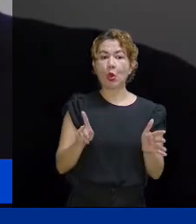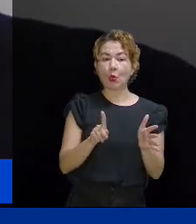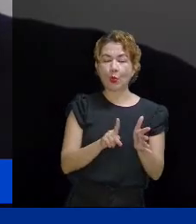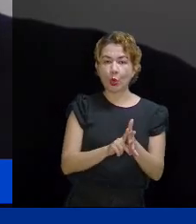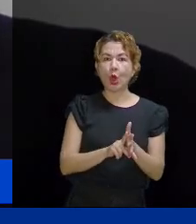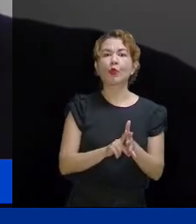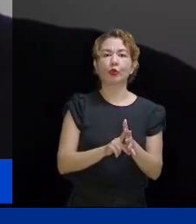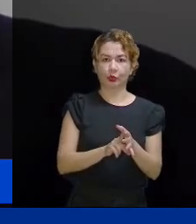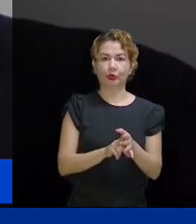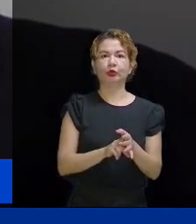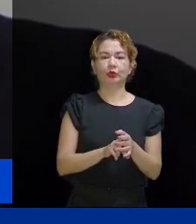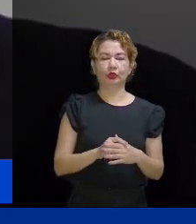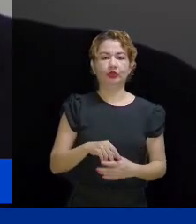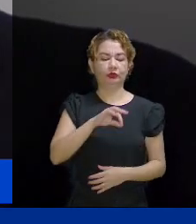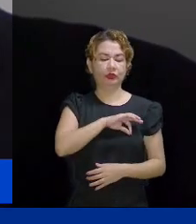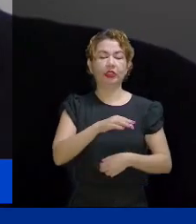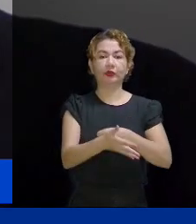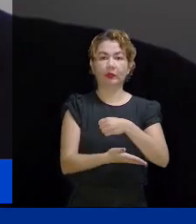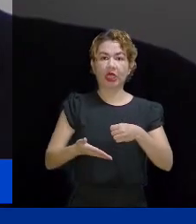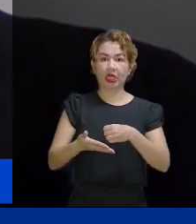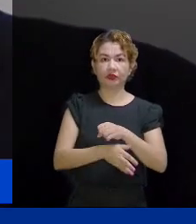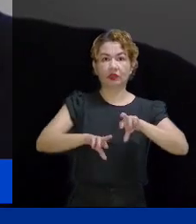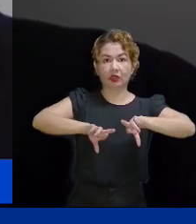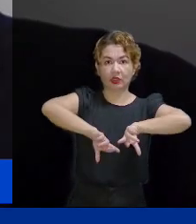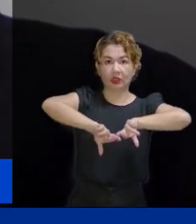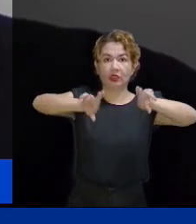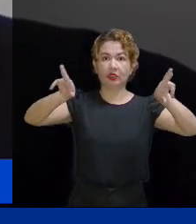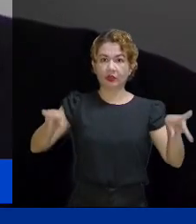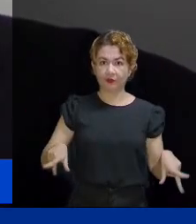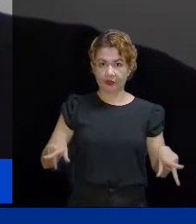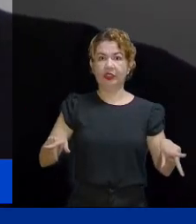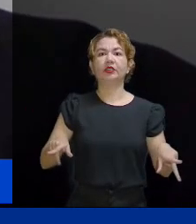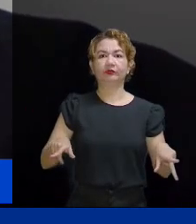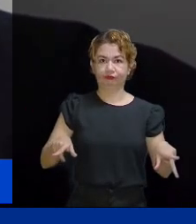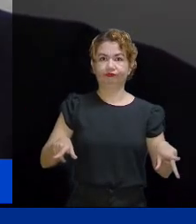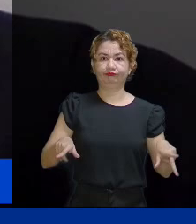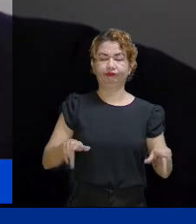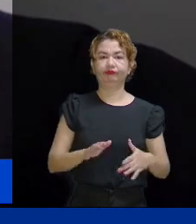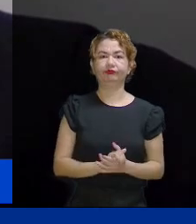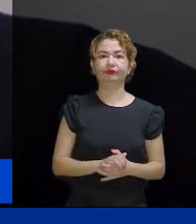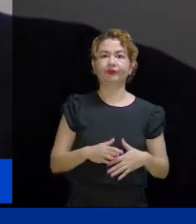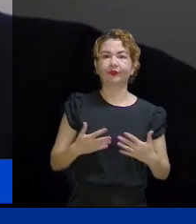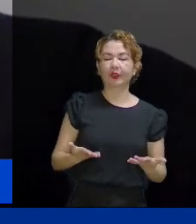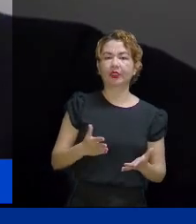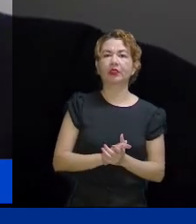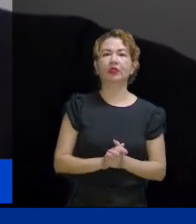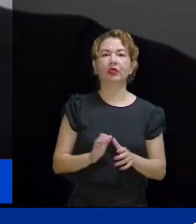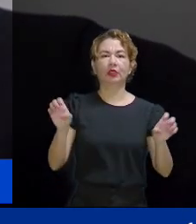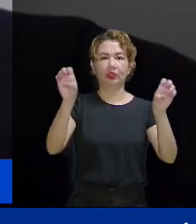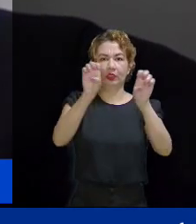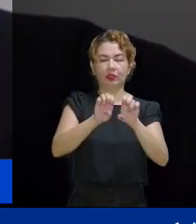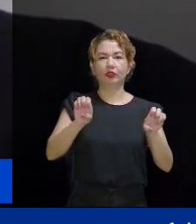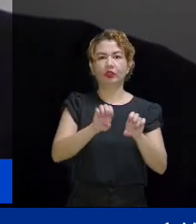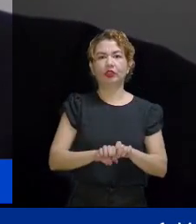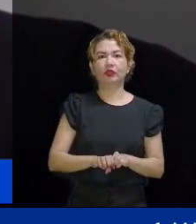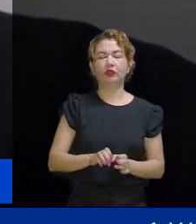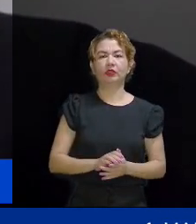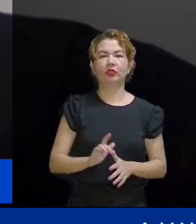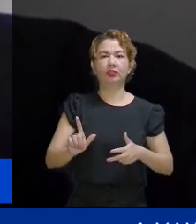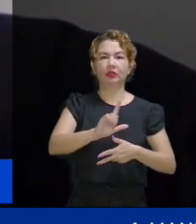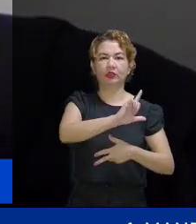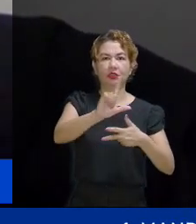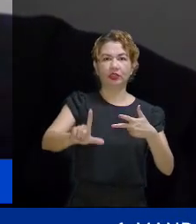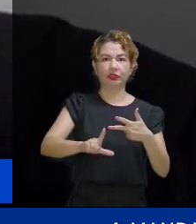o que reforça a distinção entre essas parcelas. A estrutura legislativa, ao